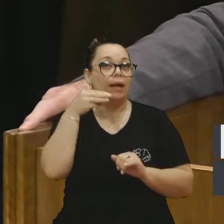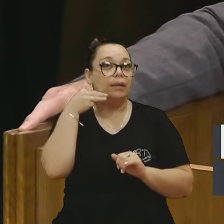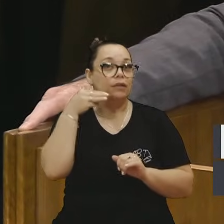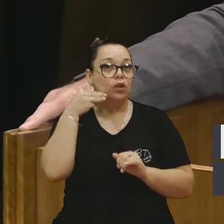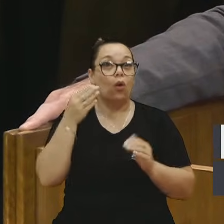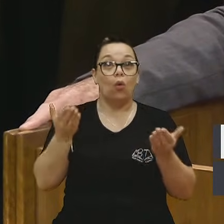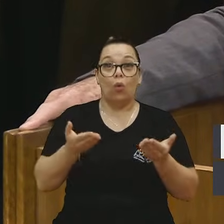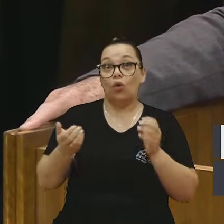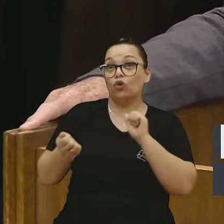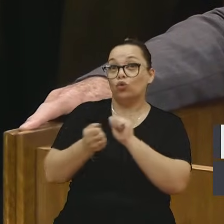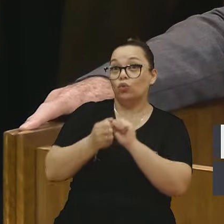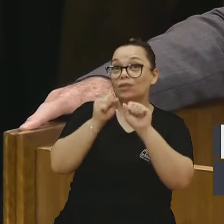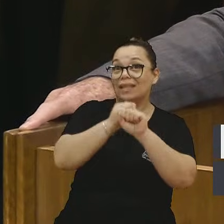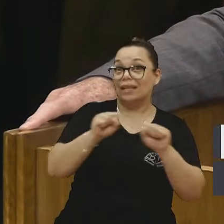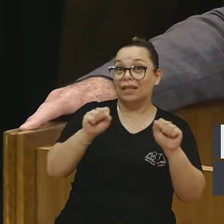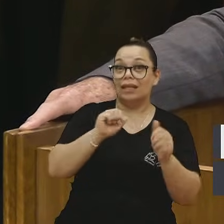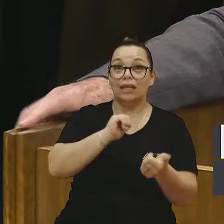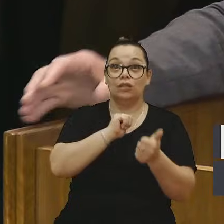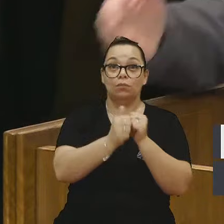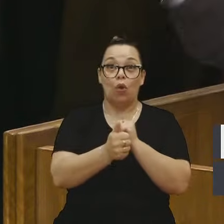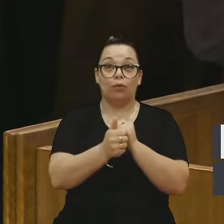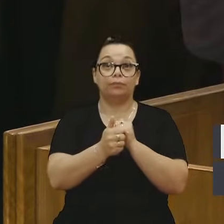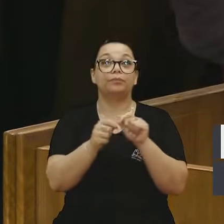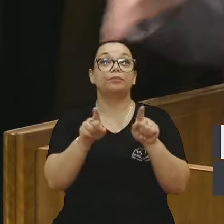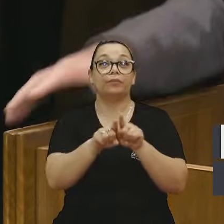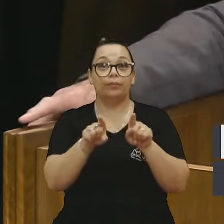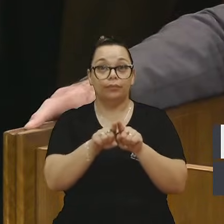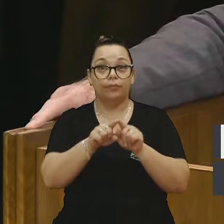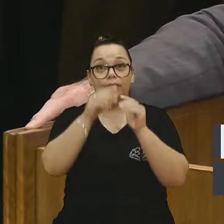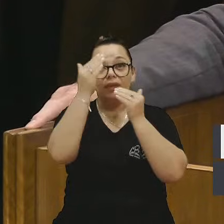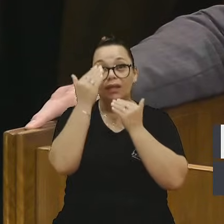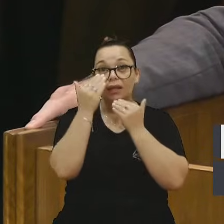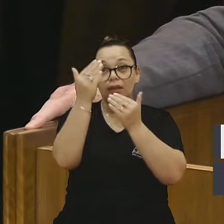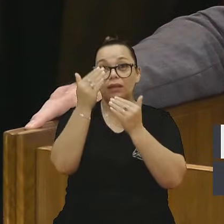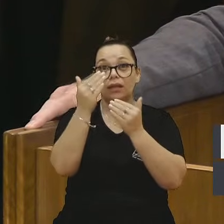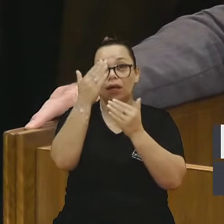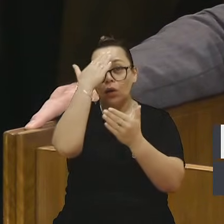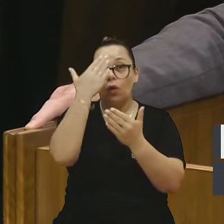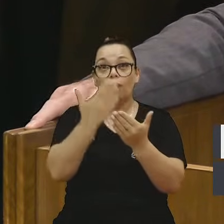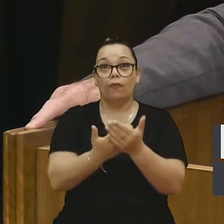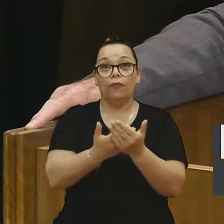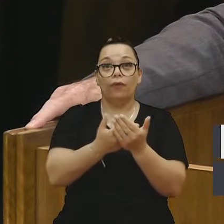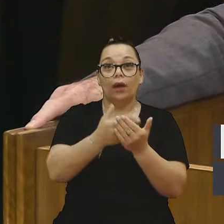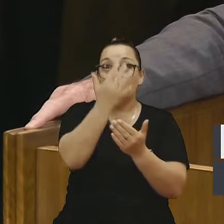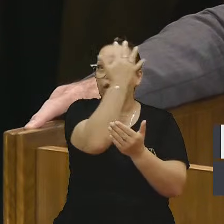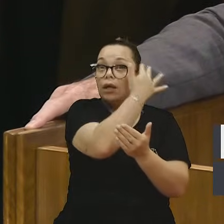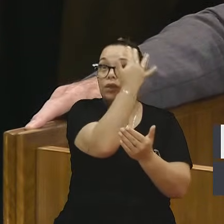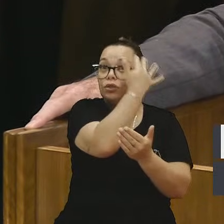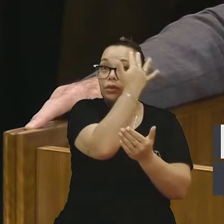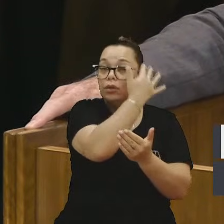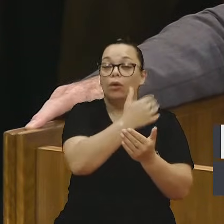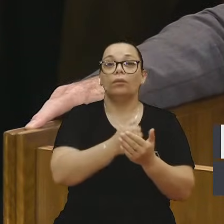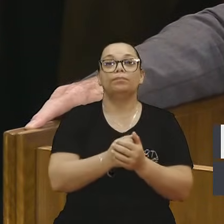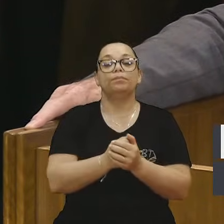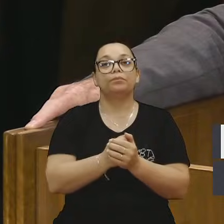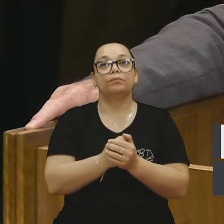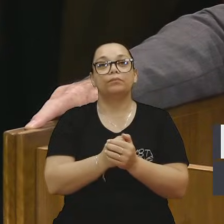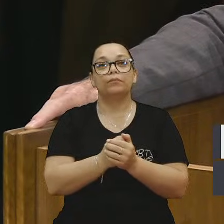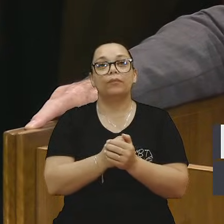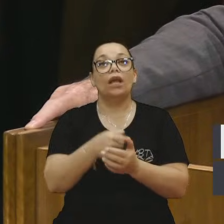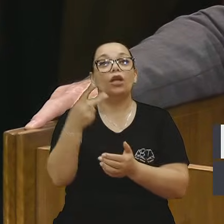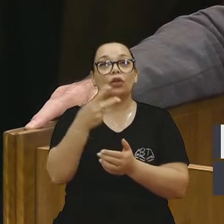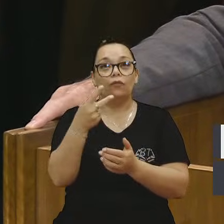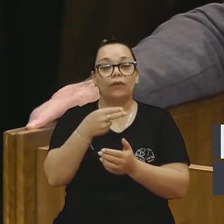estar lá na Secretaria de Esporte e Lazer. Agradecer a confiança do prefeito municipal, Adiló de Domênico, e do